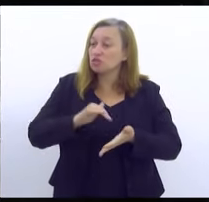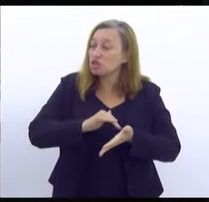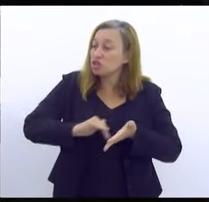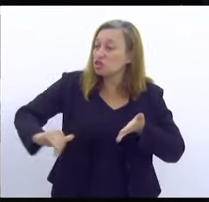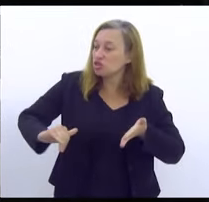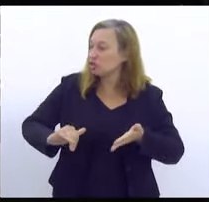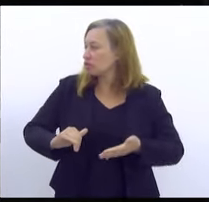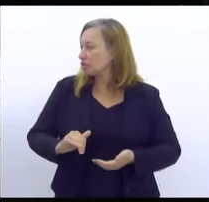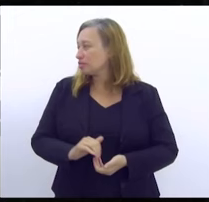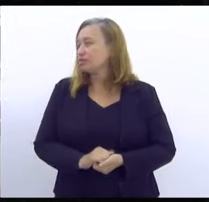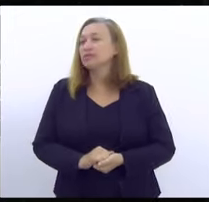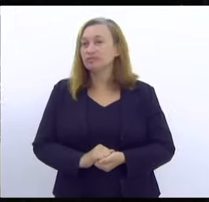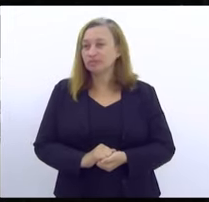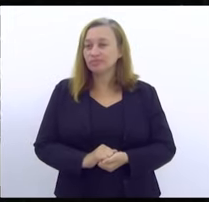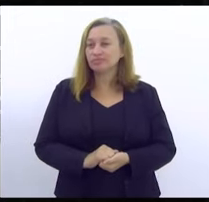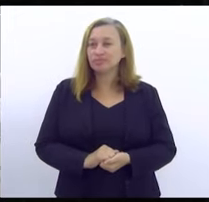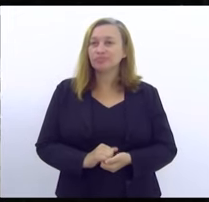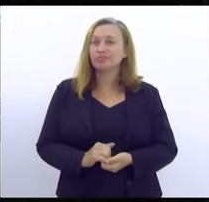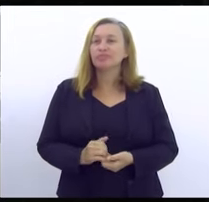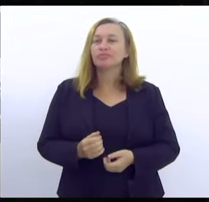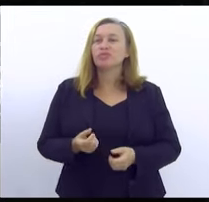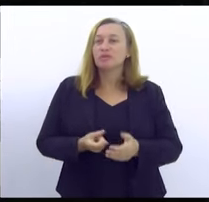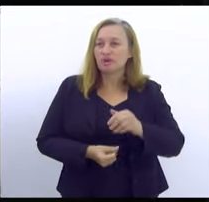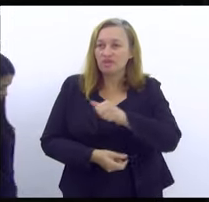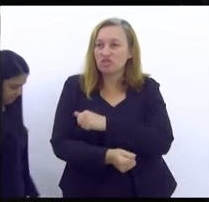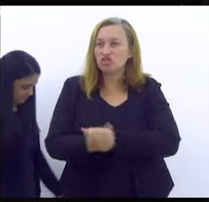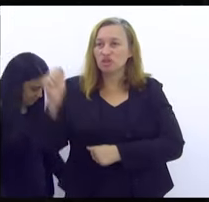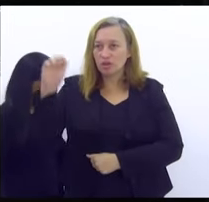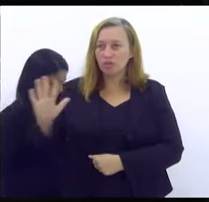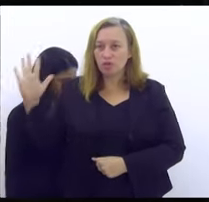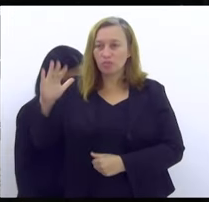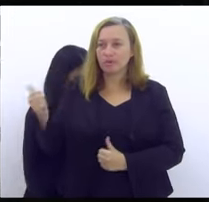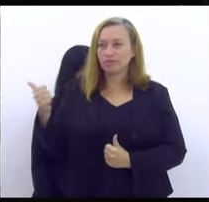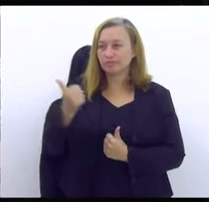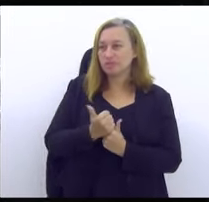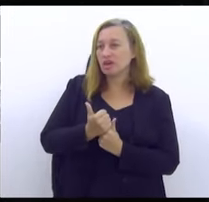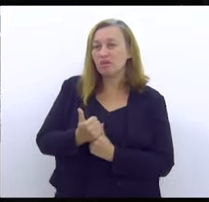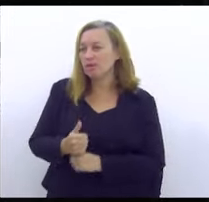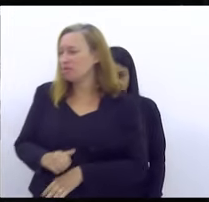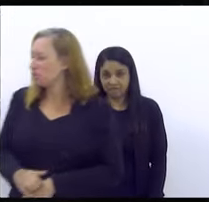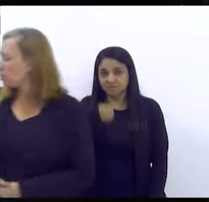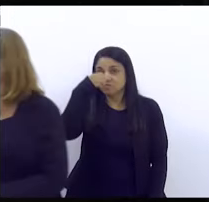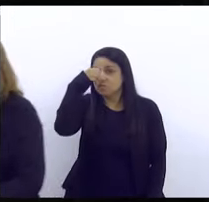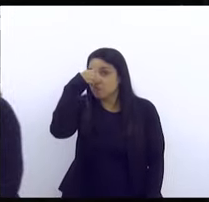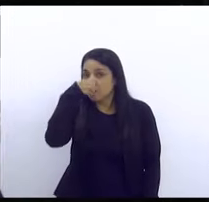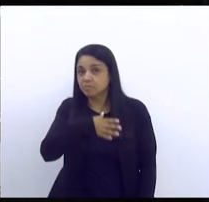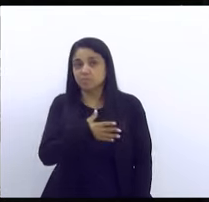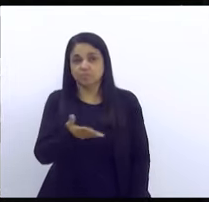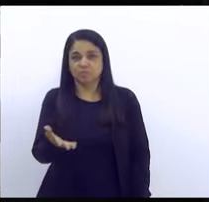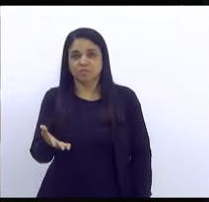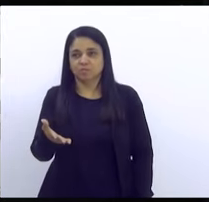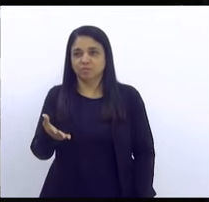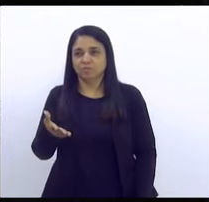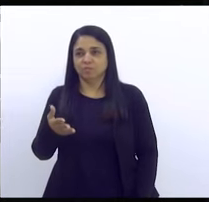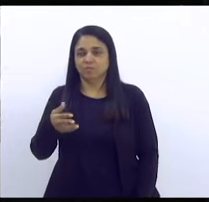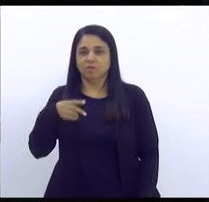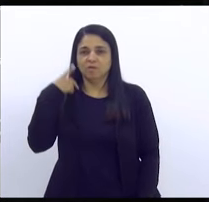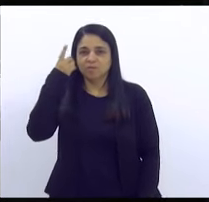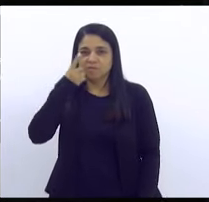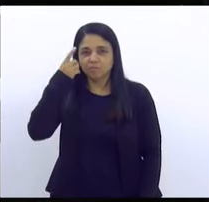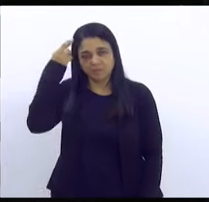espólios para fazer investimentos na Europa. Algo absurdo, deputada Renata